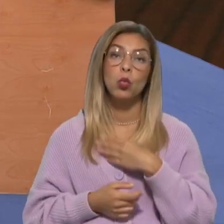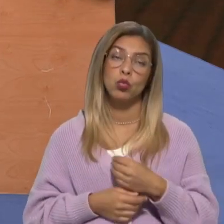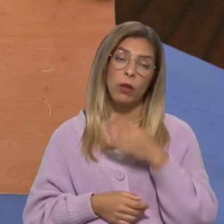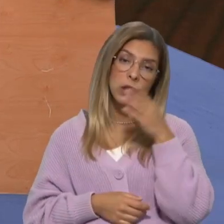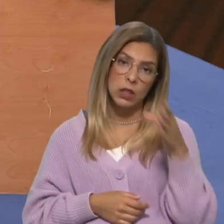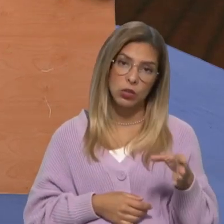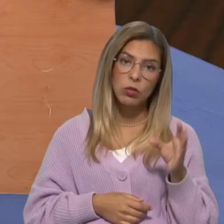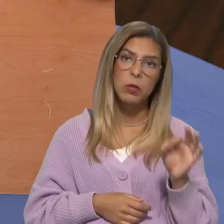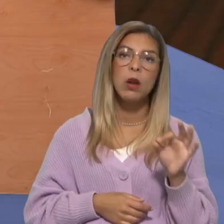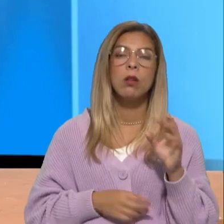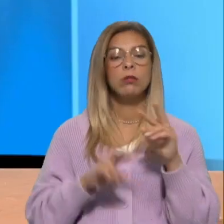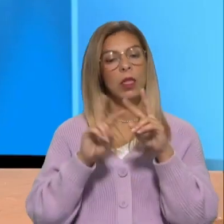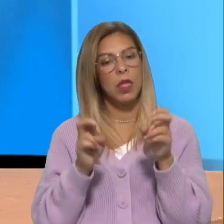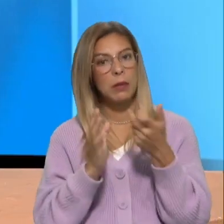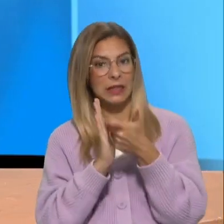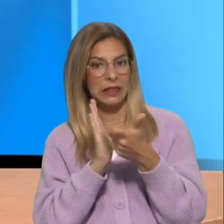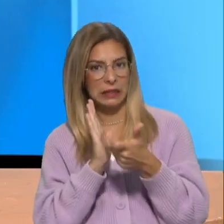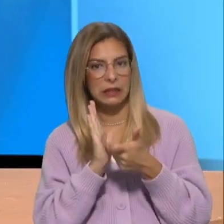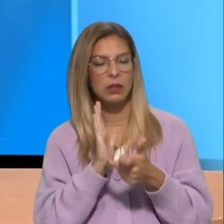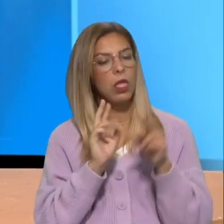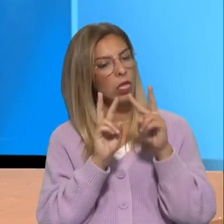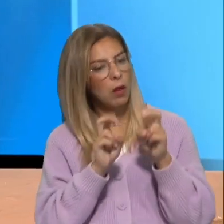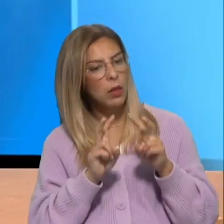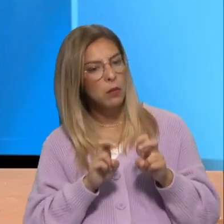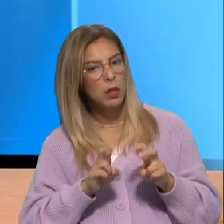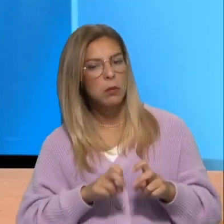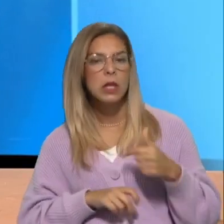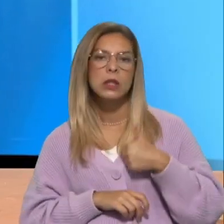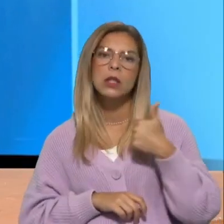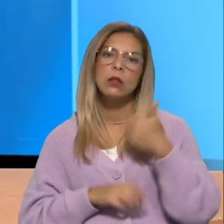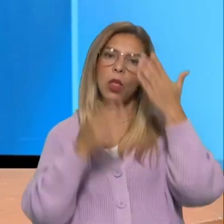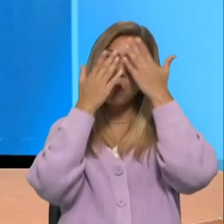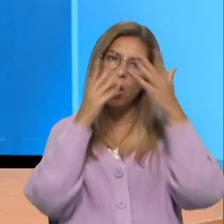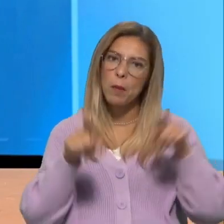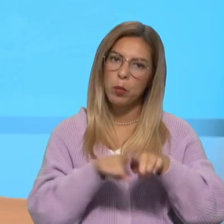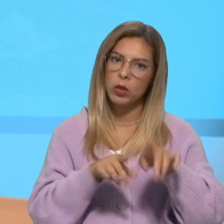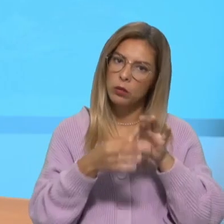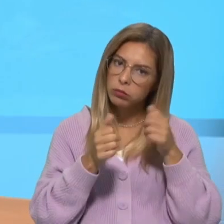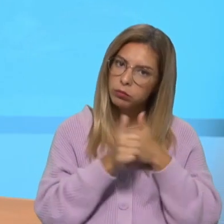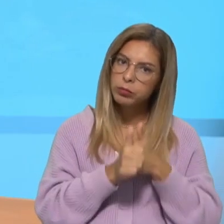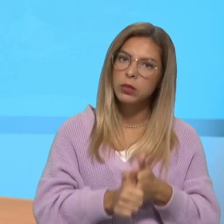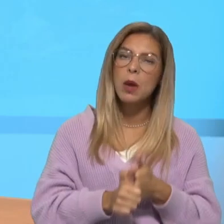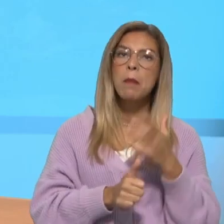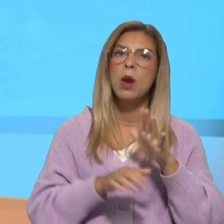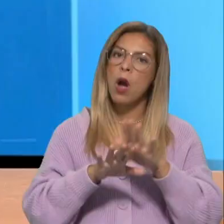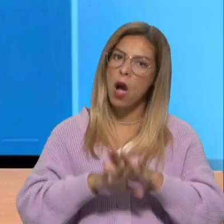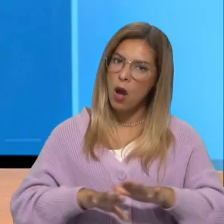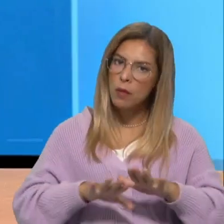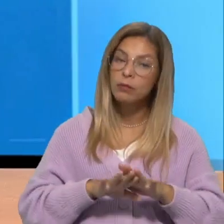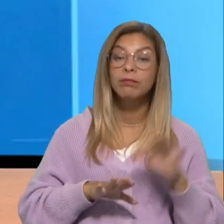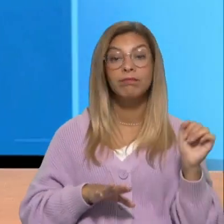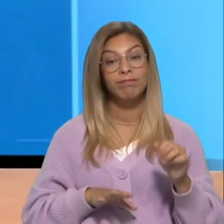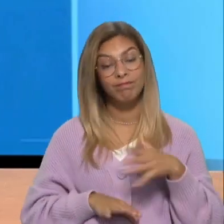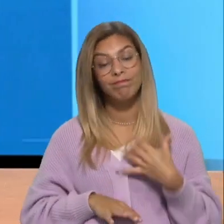também para o título, que é de que estes temas são temas da democracia. Mas democracia compassiva. Claro, porque a